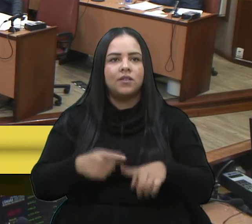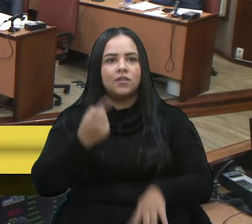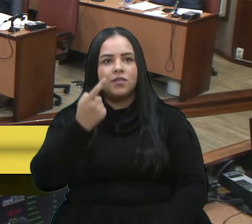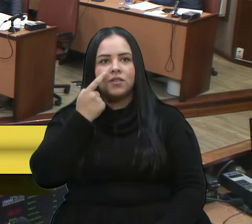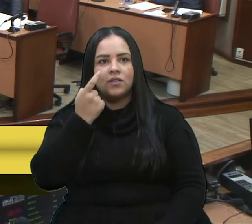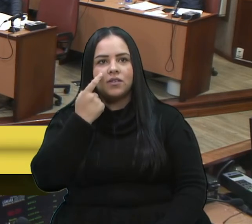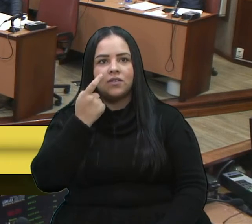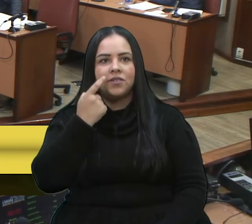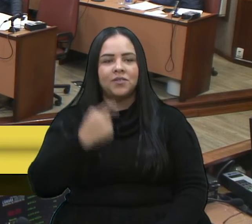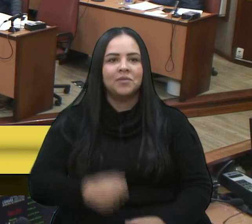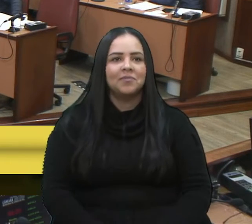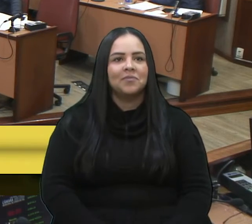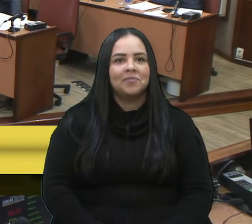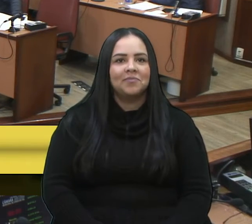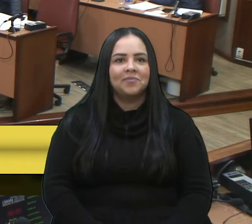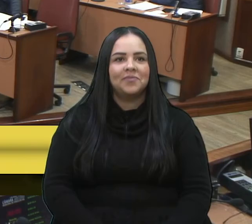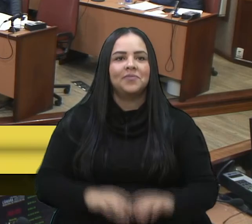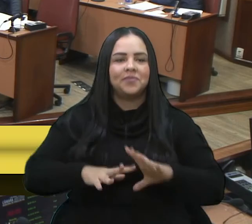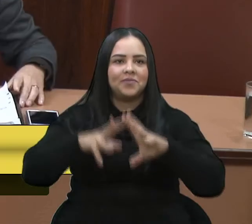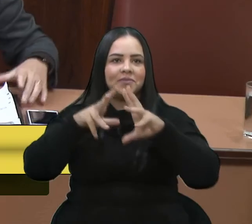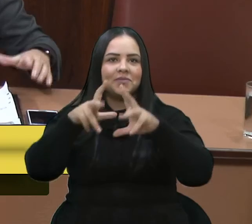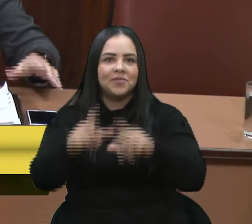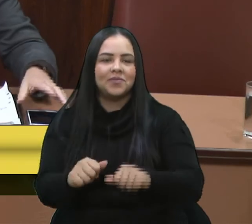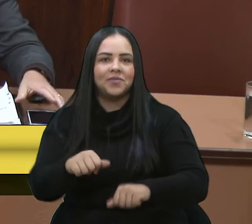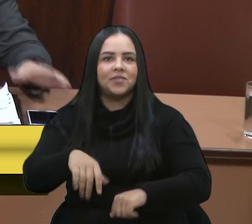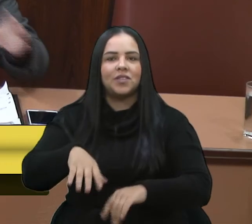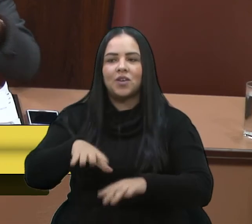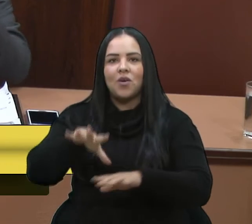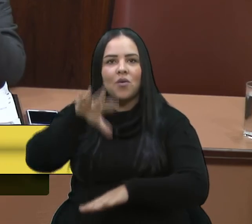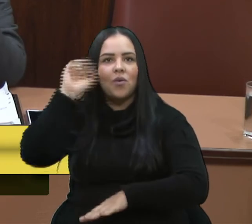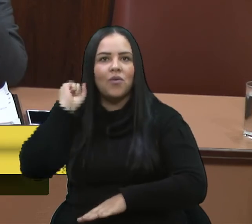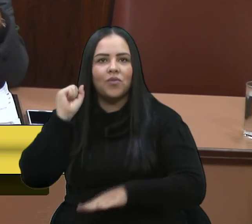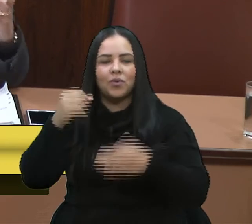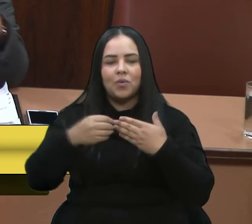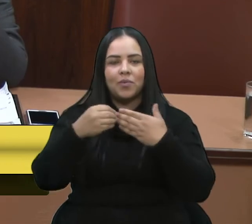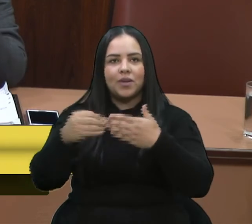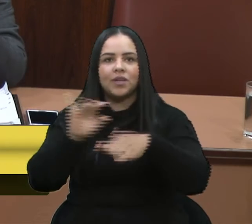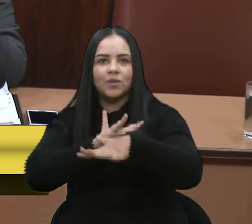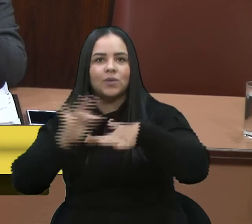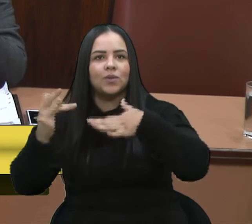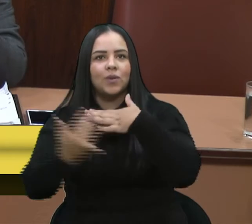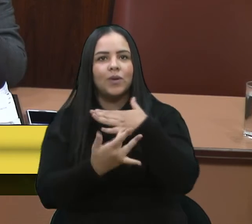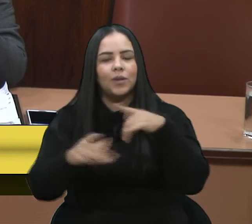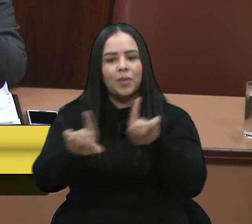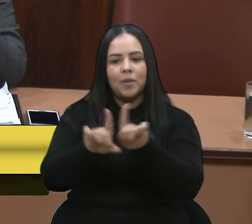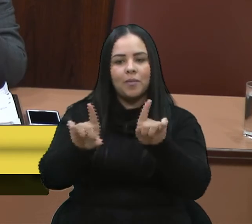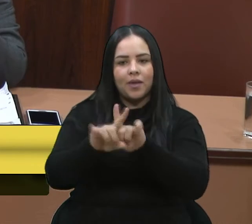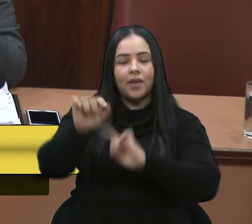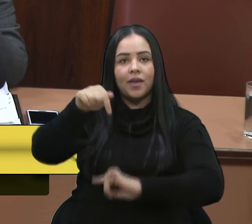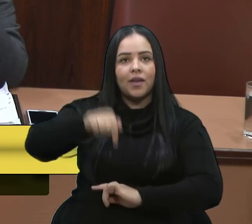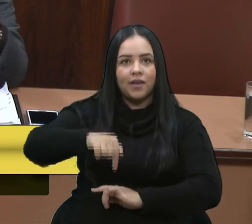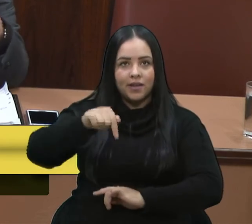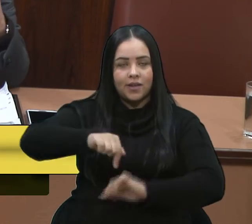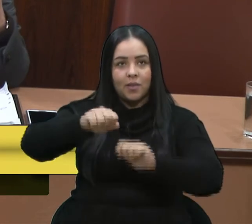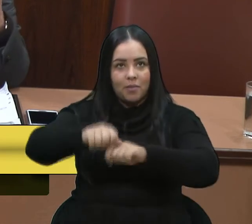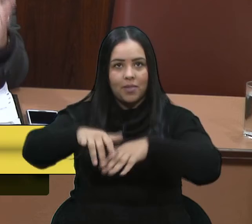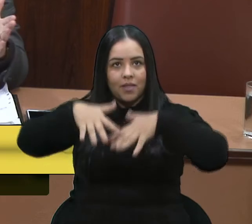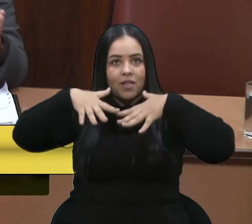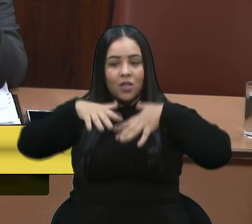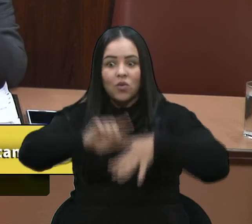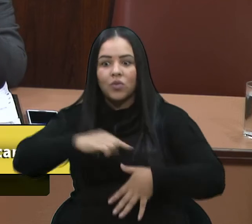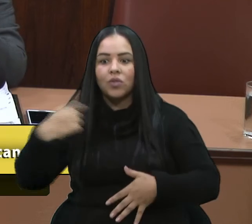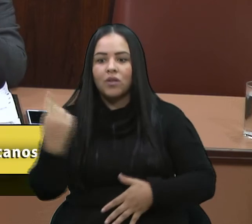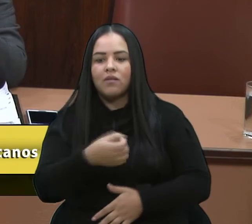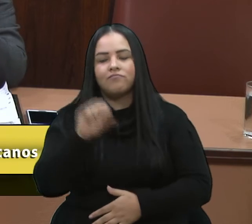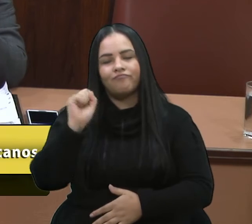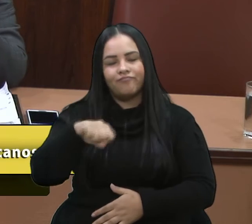uma reflexão também a todos que nos ouvem e nos acompanham pelas redes sociais e aqui também no plenário, nós somos a favor, sim,